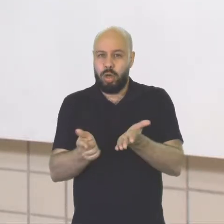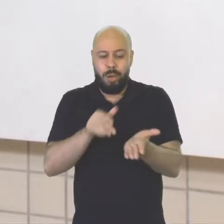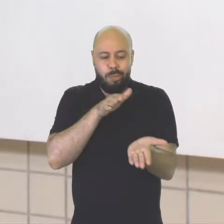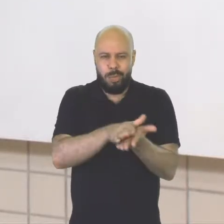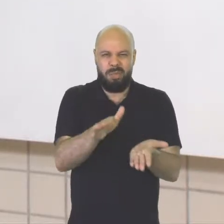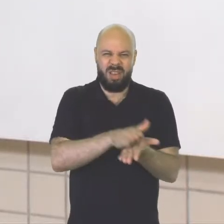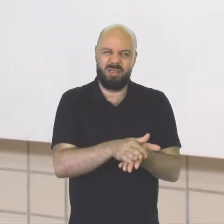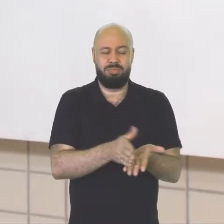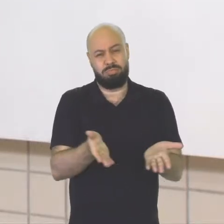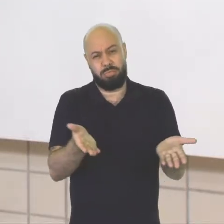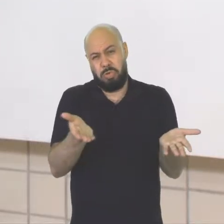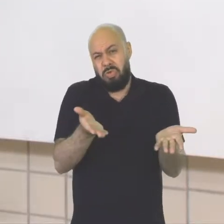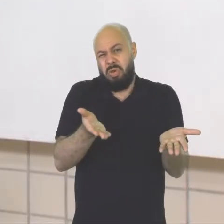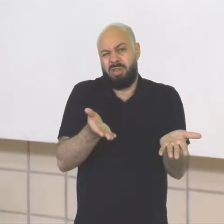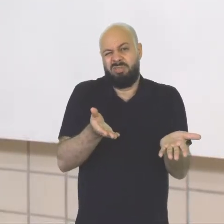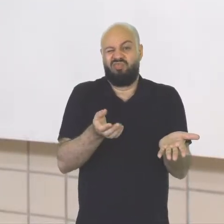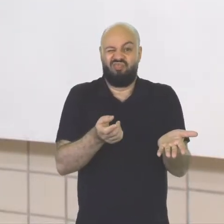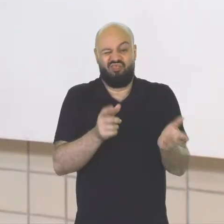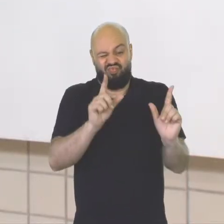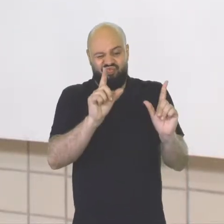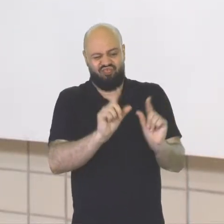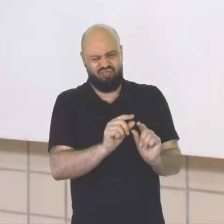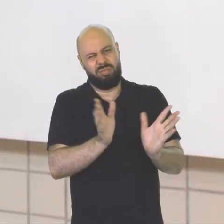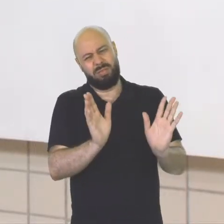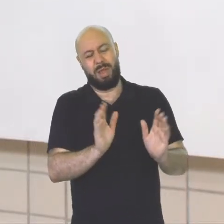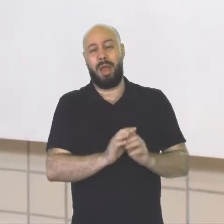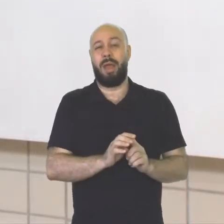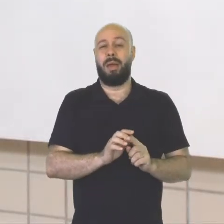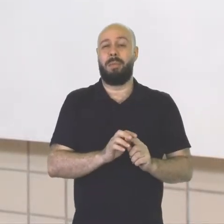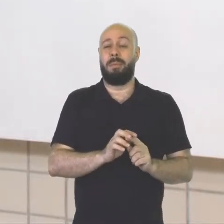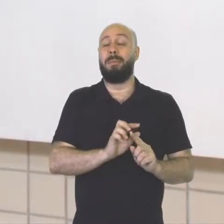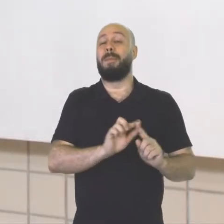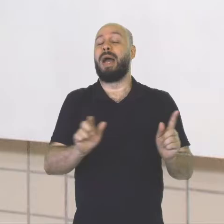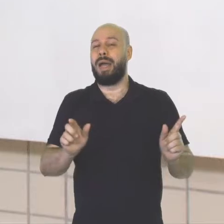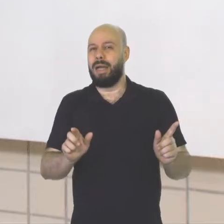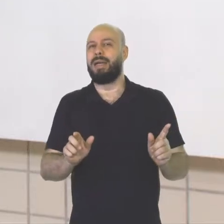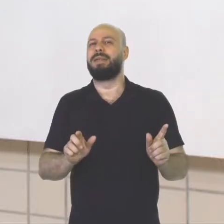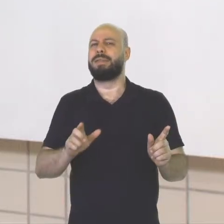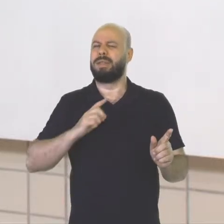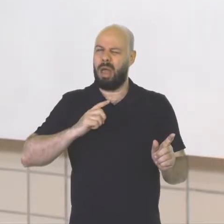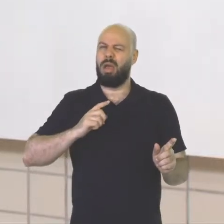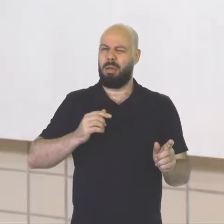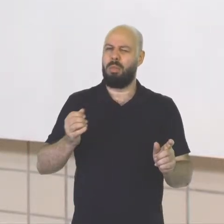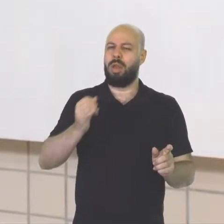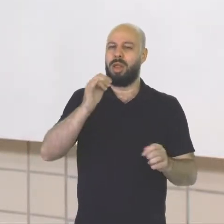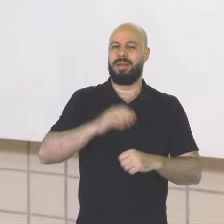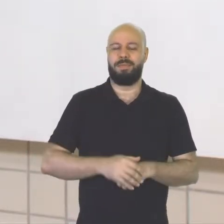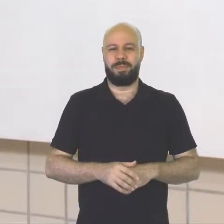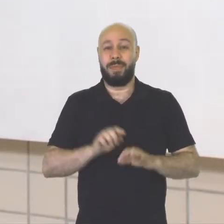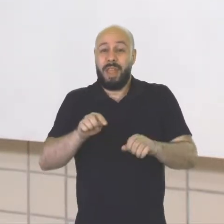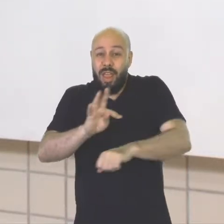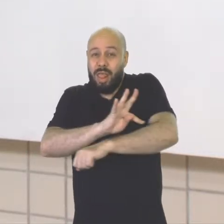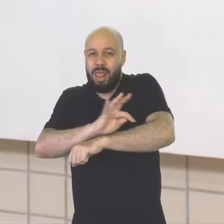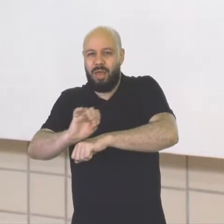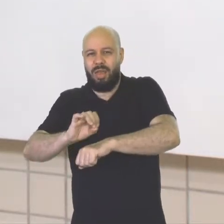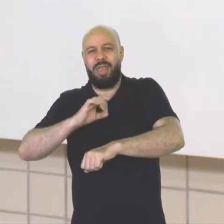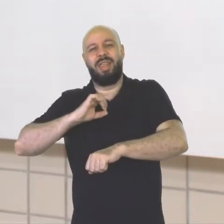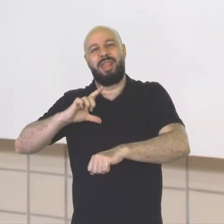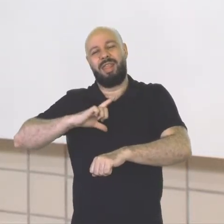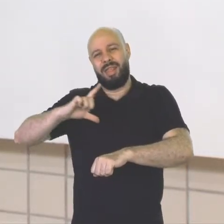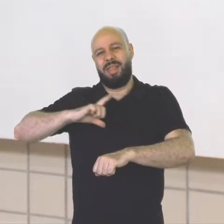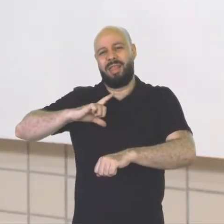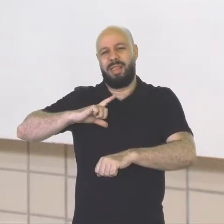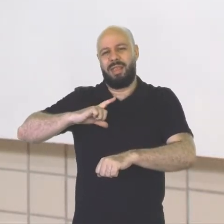hoje ser bem menos utilizado do que antes, mas ainda assim, aqui mesmo no Tocantins, nós temos